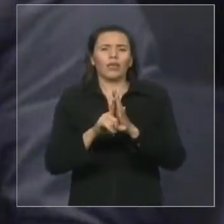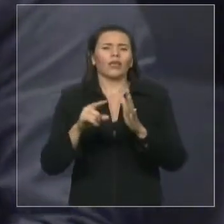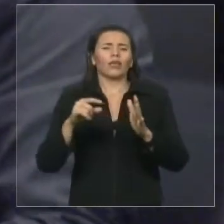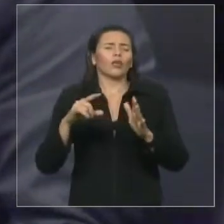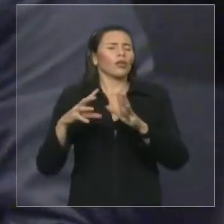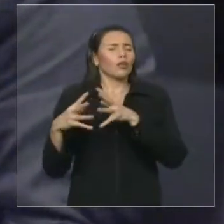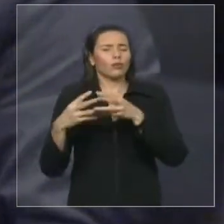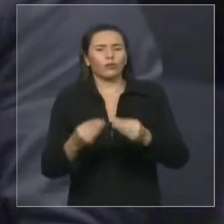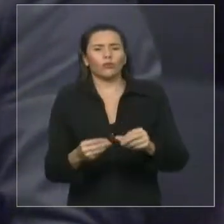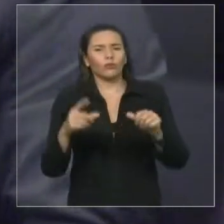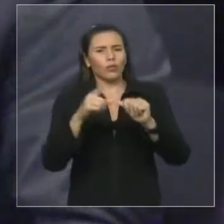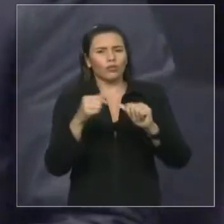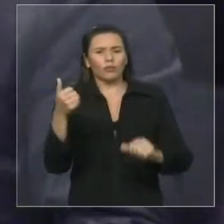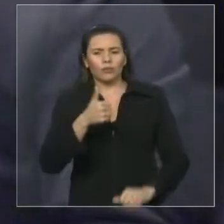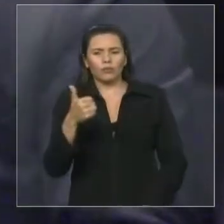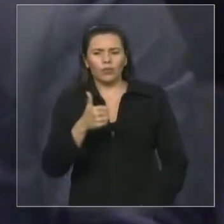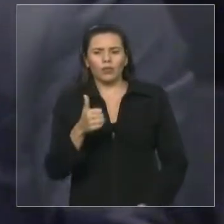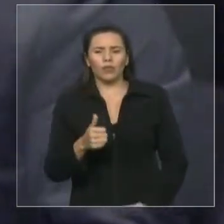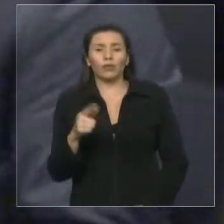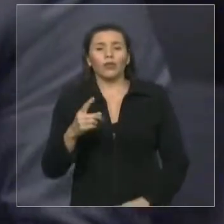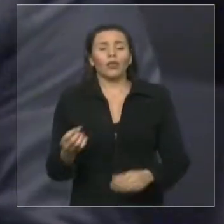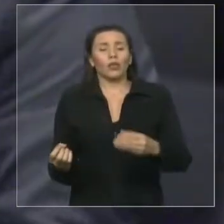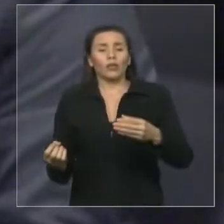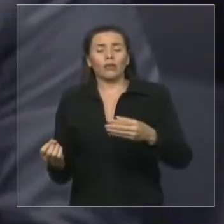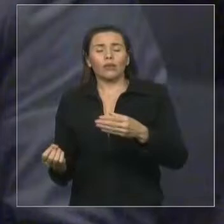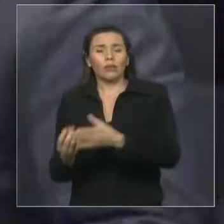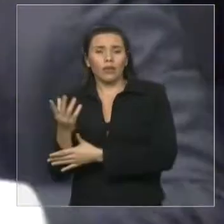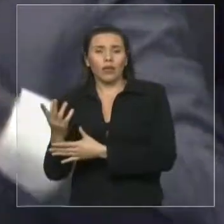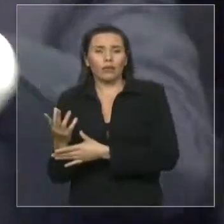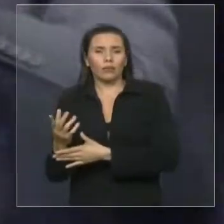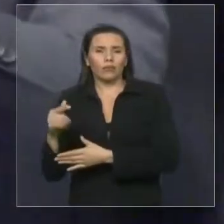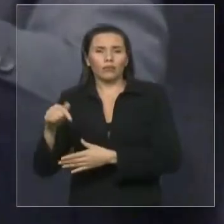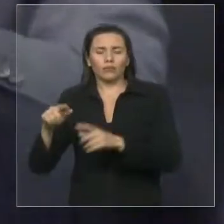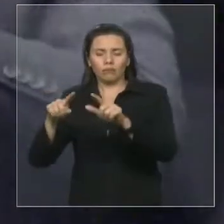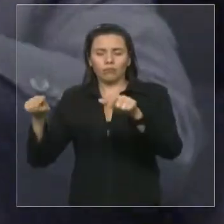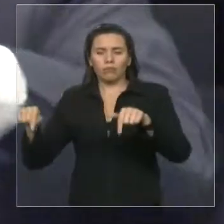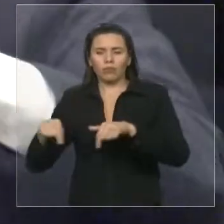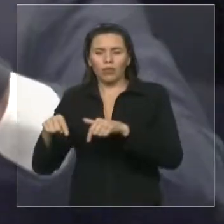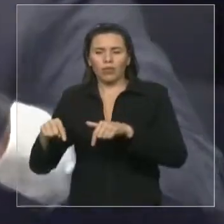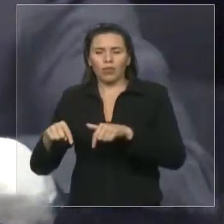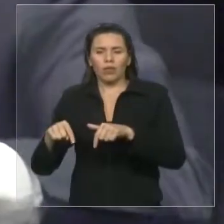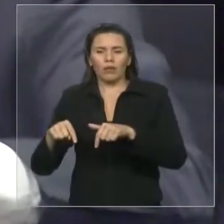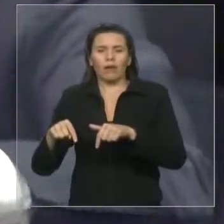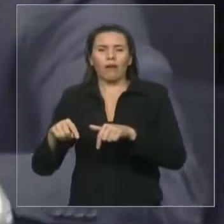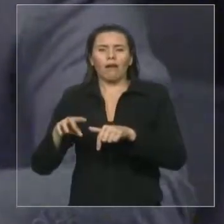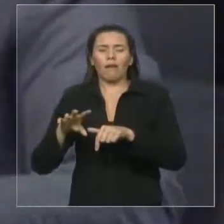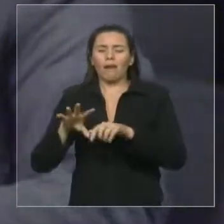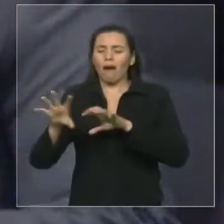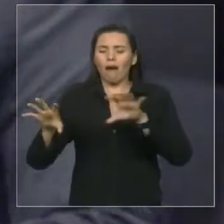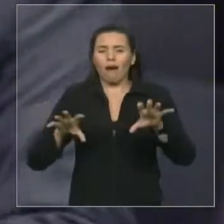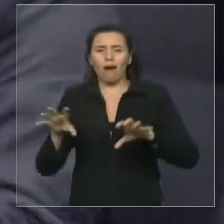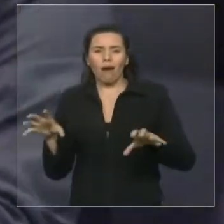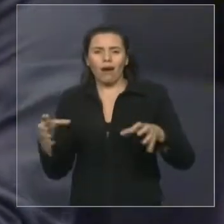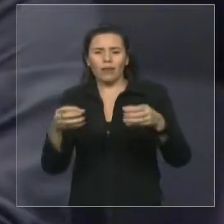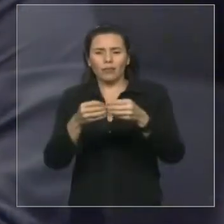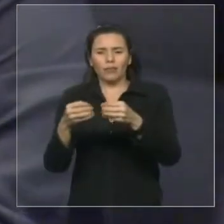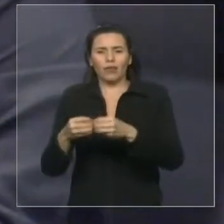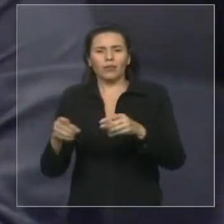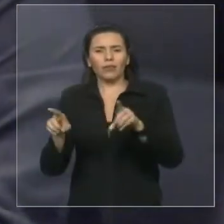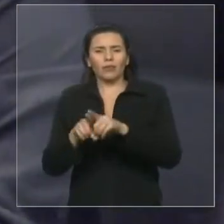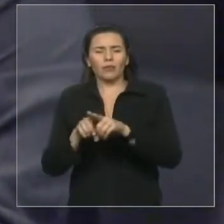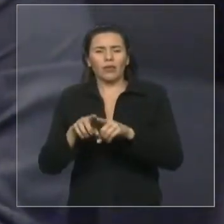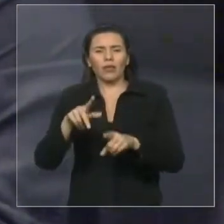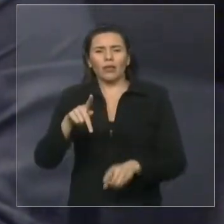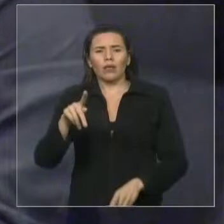vê que está sendo criado o complexo industrial e portuário, composto por áreas adjacentes e pelos portos que ele nomina